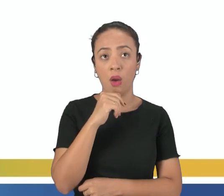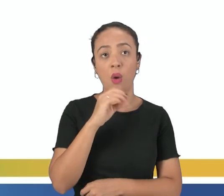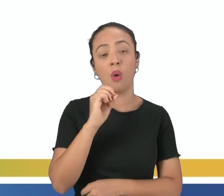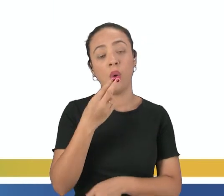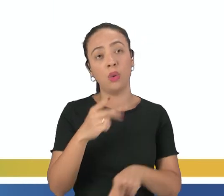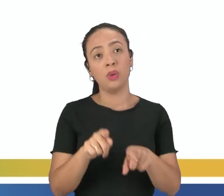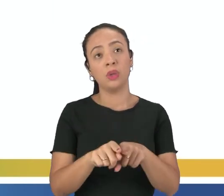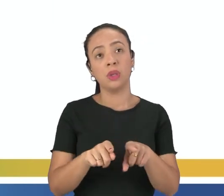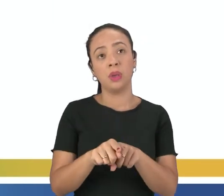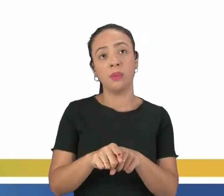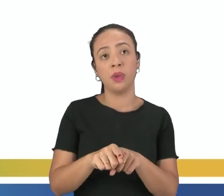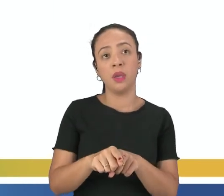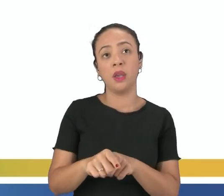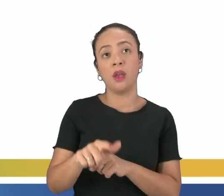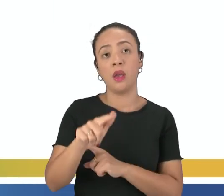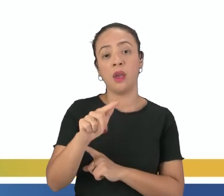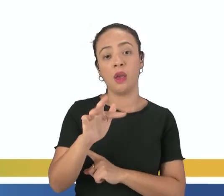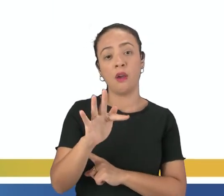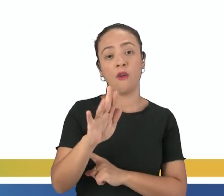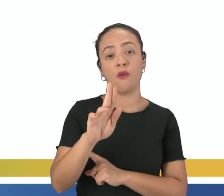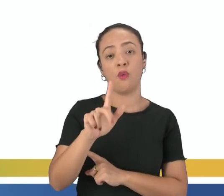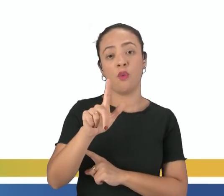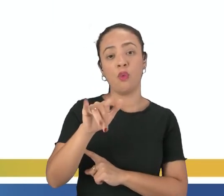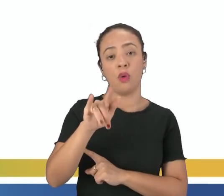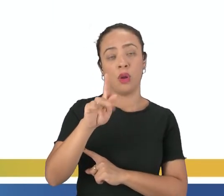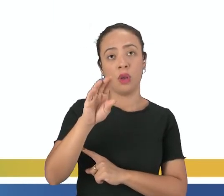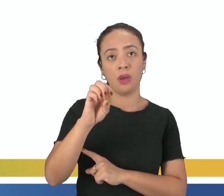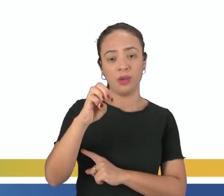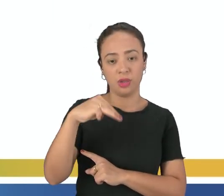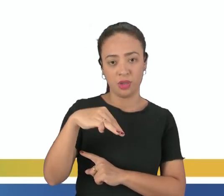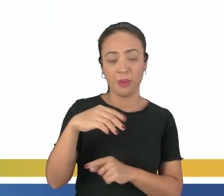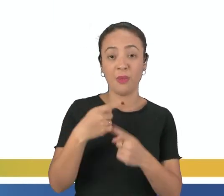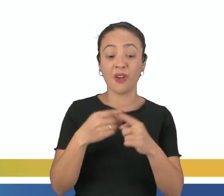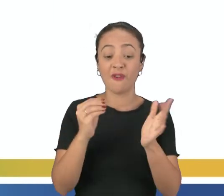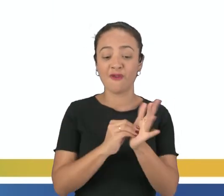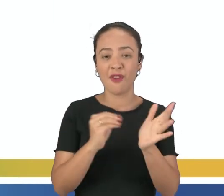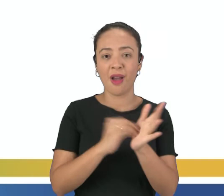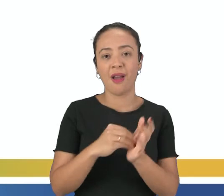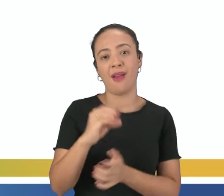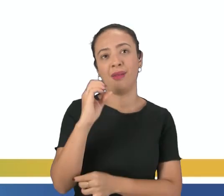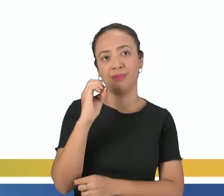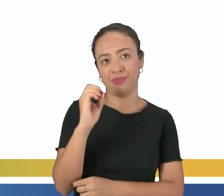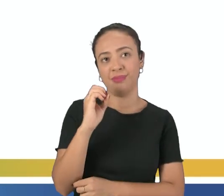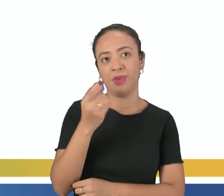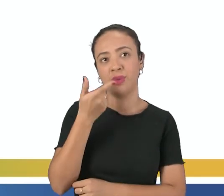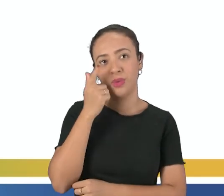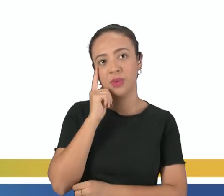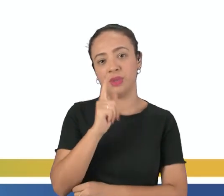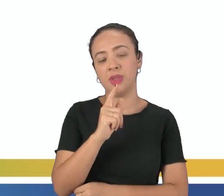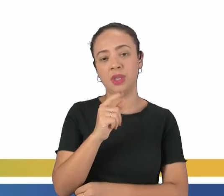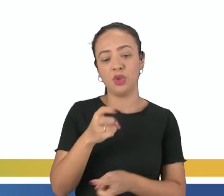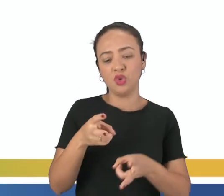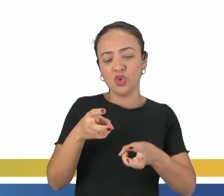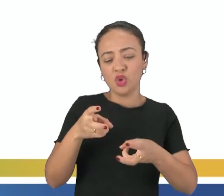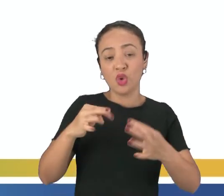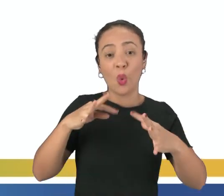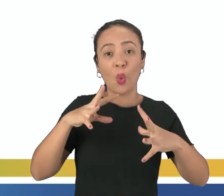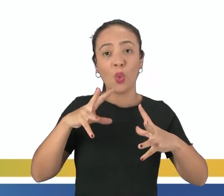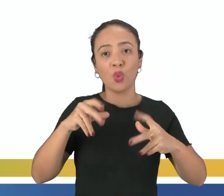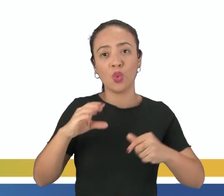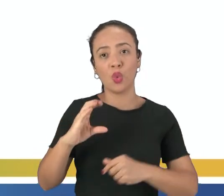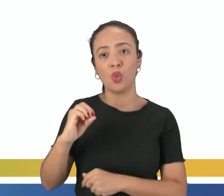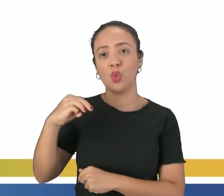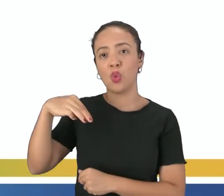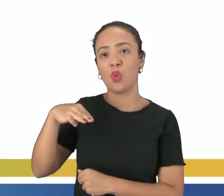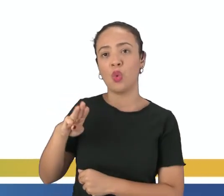carbono, água ou fuligem. O suprimento de oxigênio é insuficiente para consumir todo